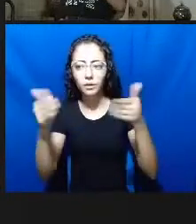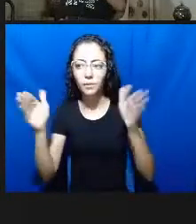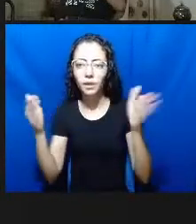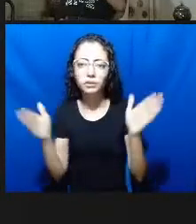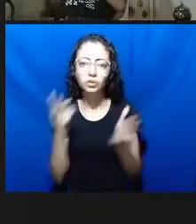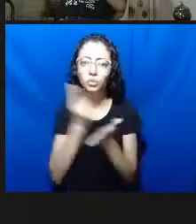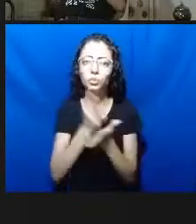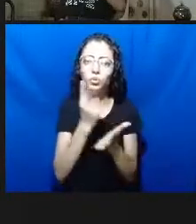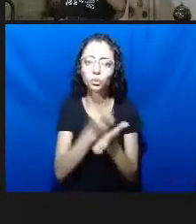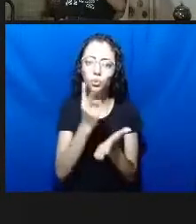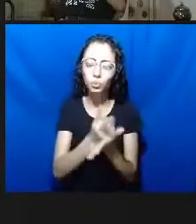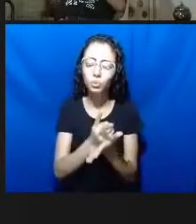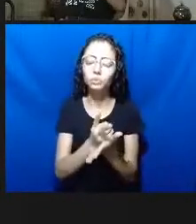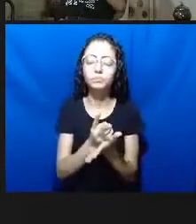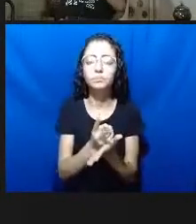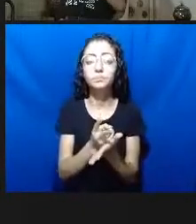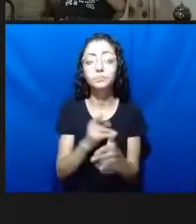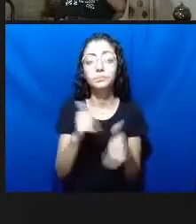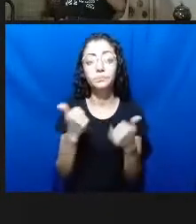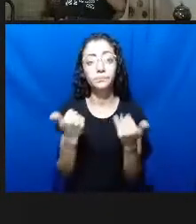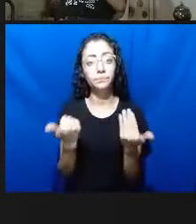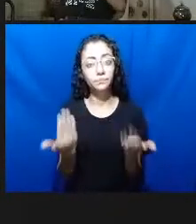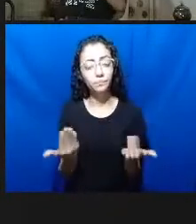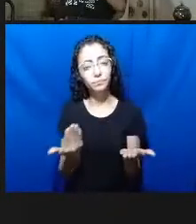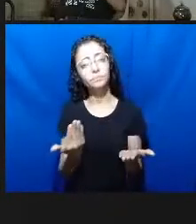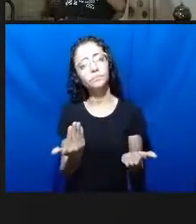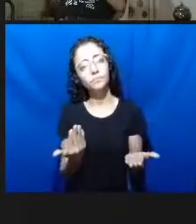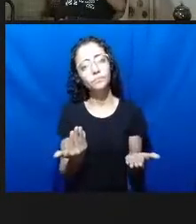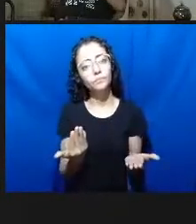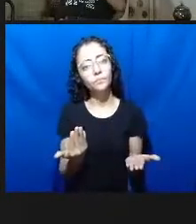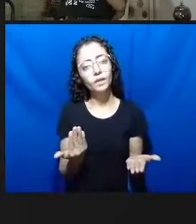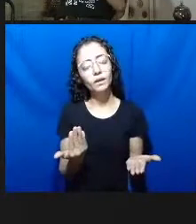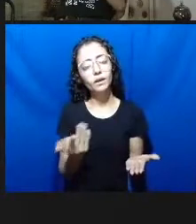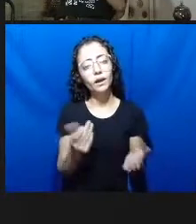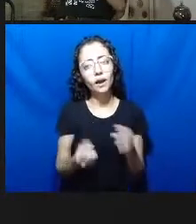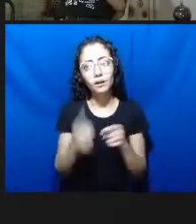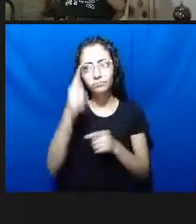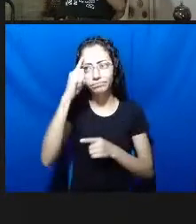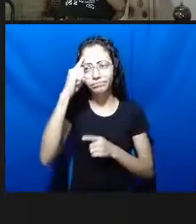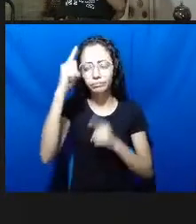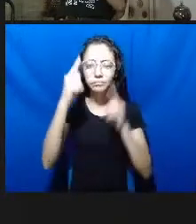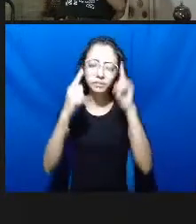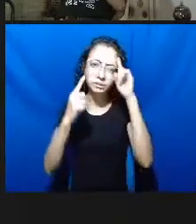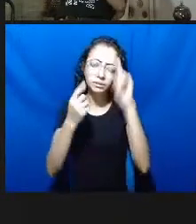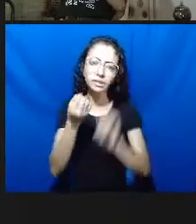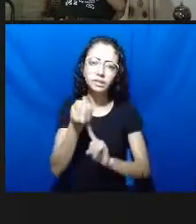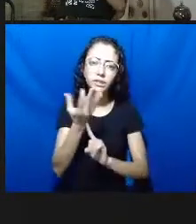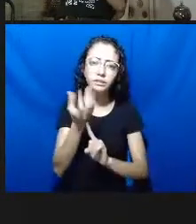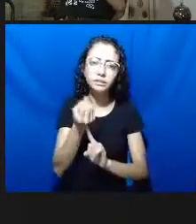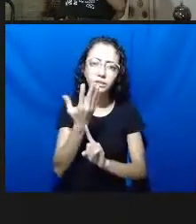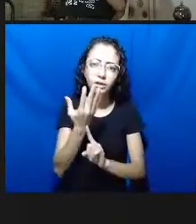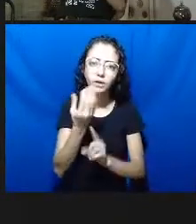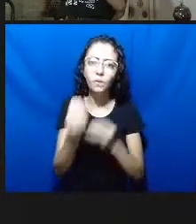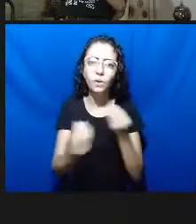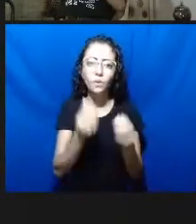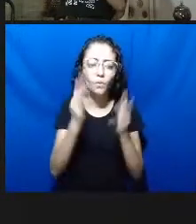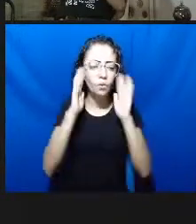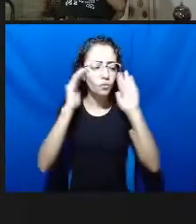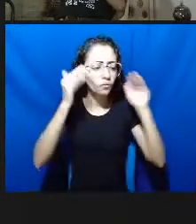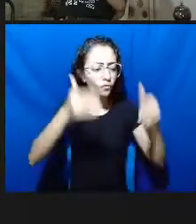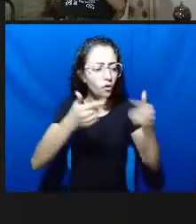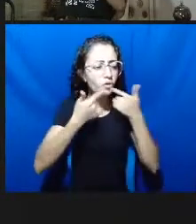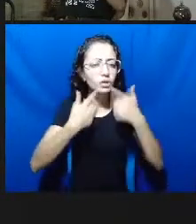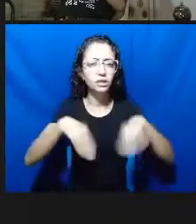abertas. Então, nesse sentido, a invenção hoje em dia se dá na estrutura da linguagem, não se dá mais no assunto